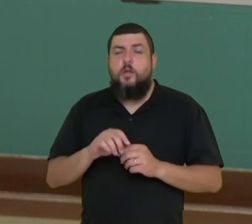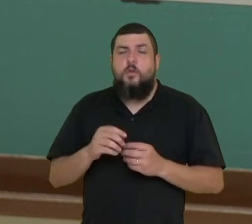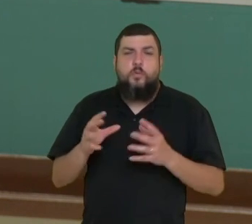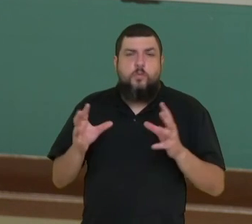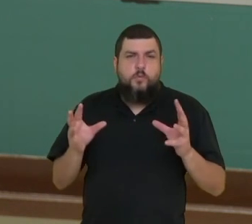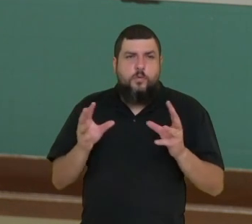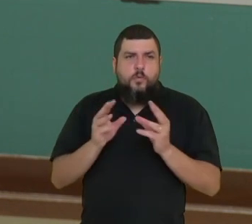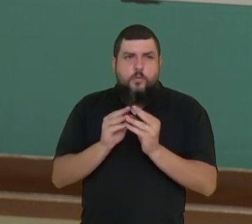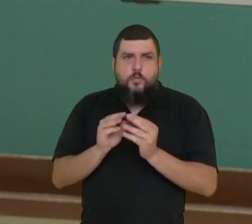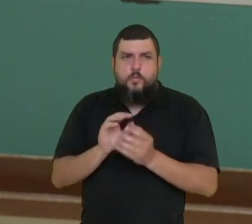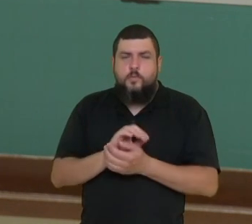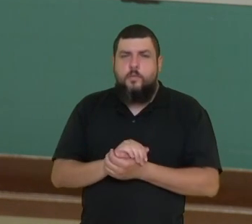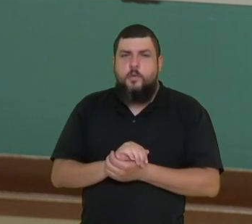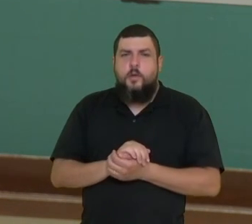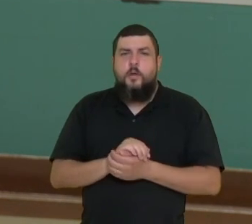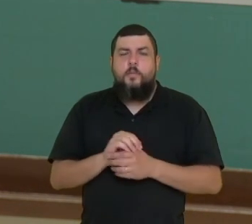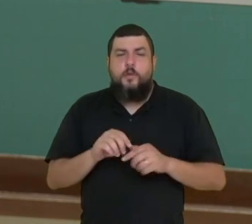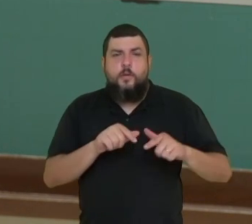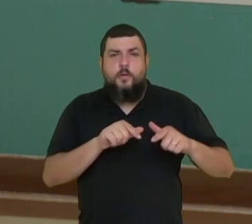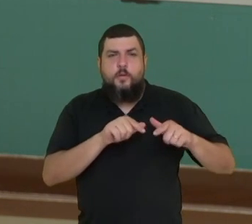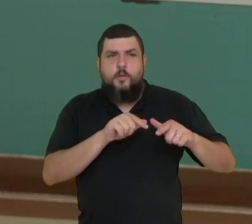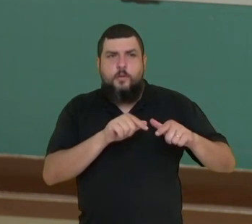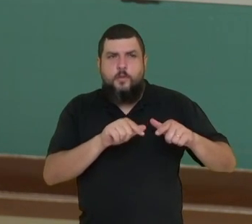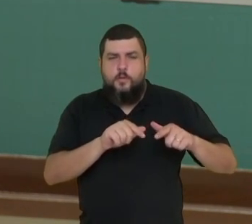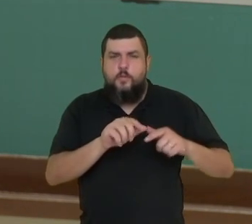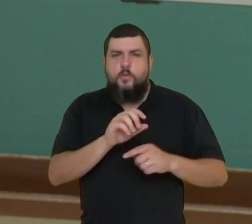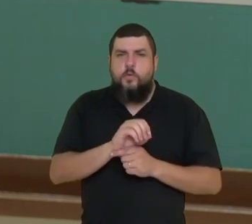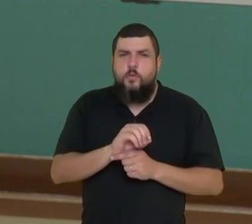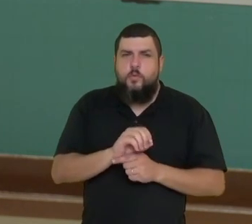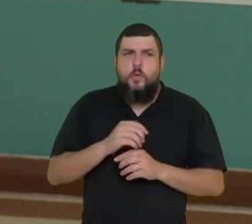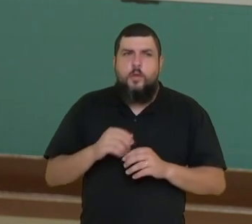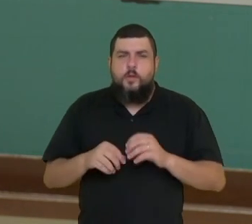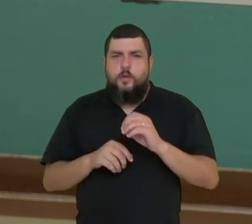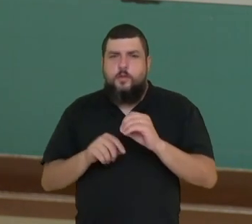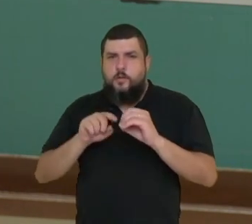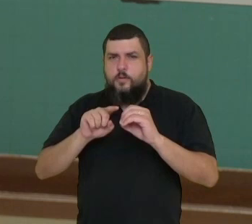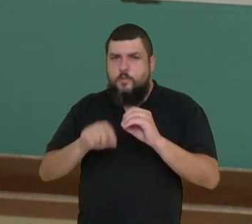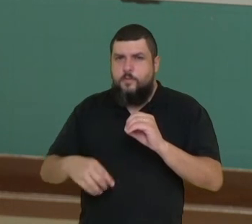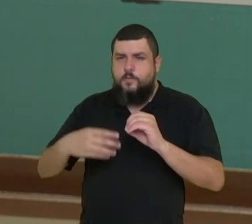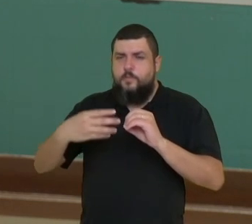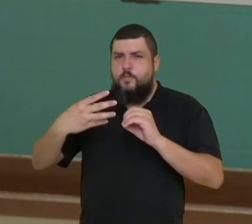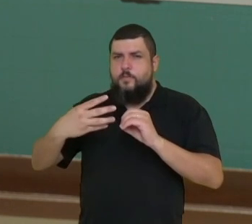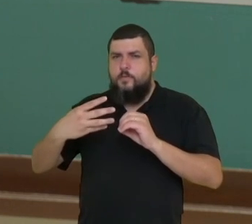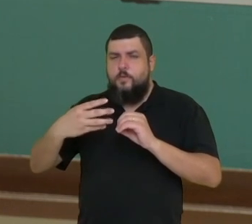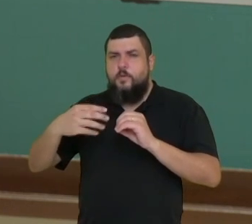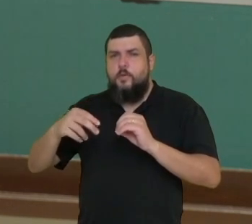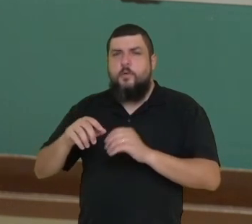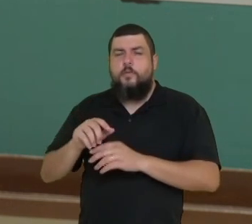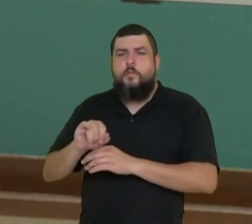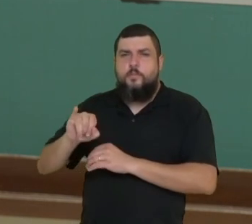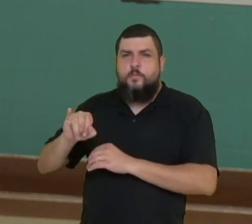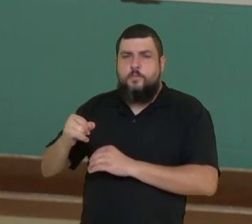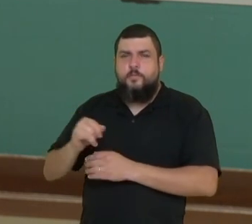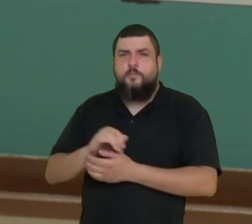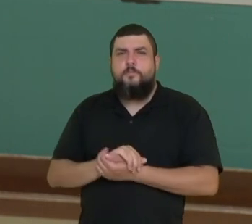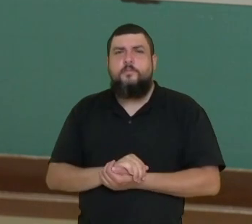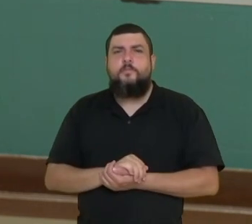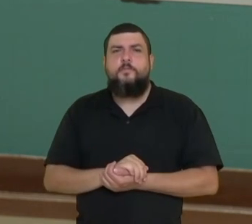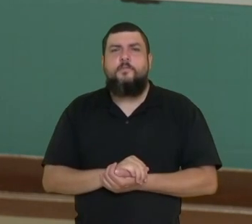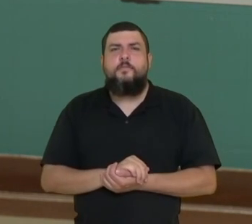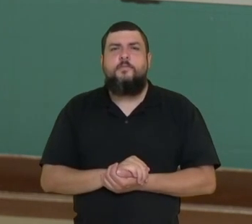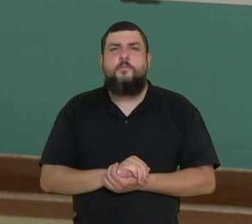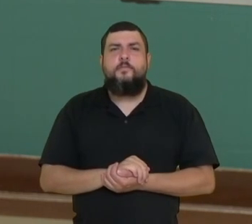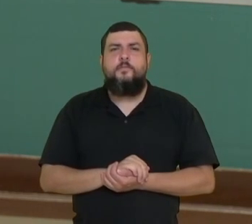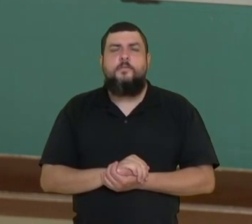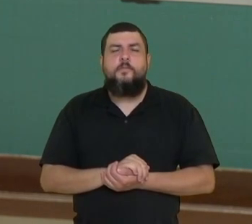0,8 sobre 2, ou seja, o trabalho da força elástica é 0,4 joules. Beleza?